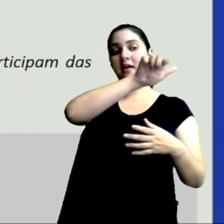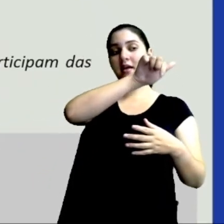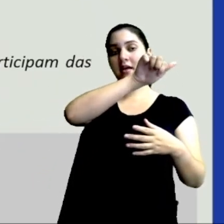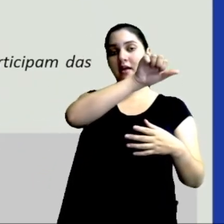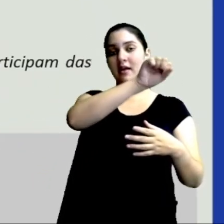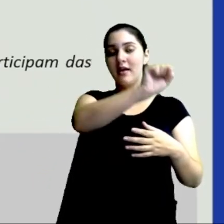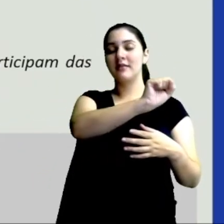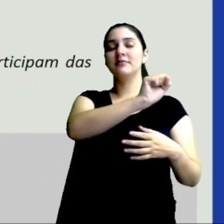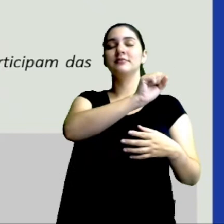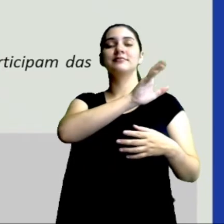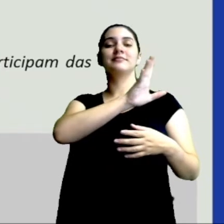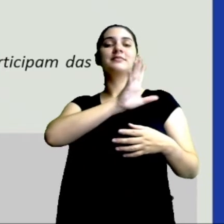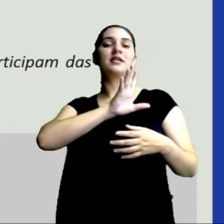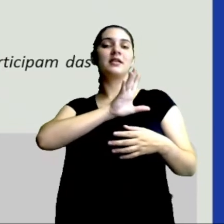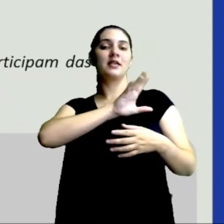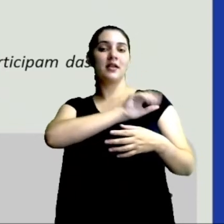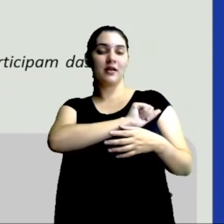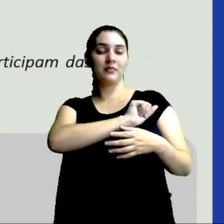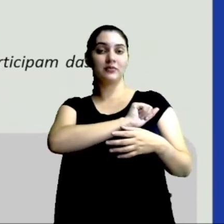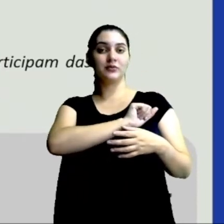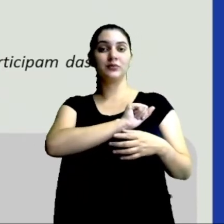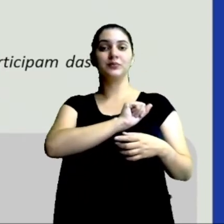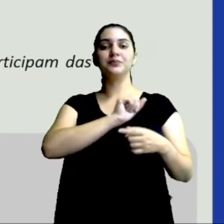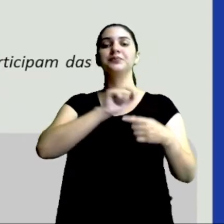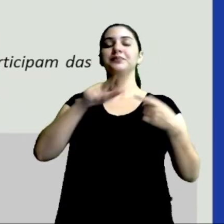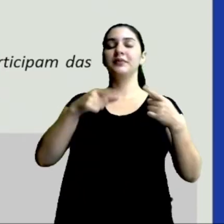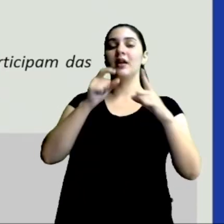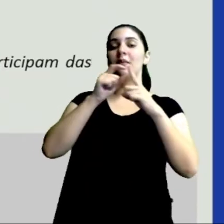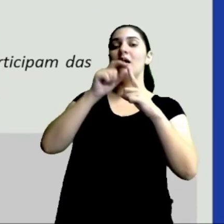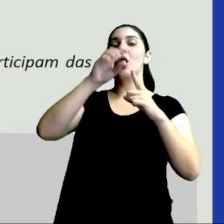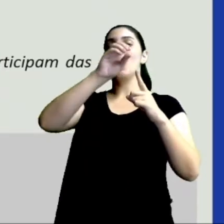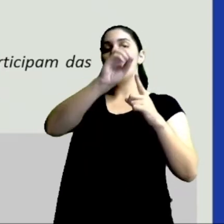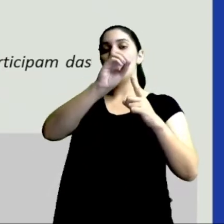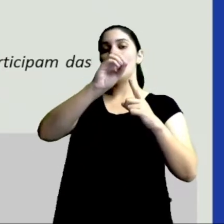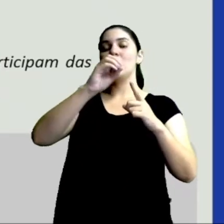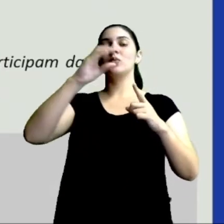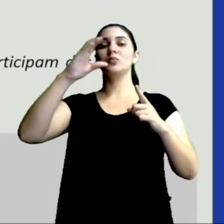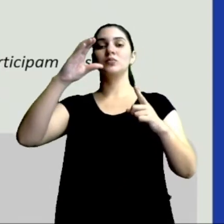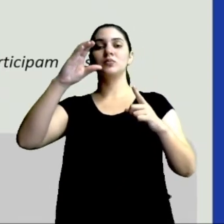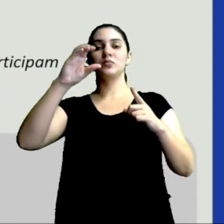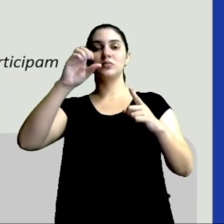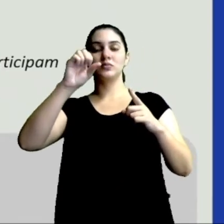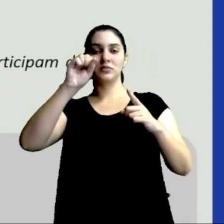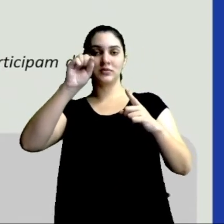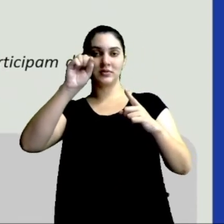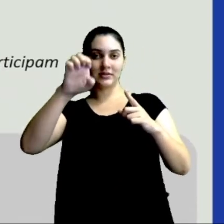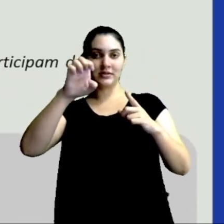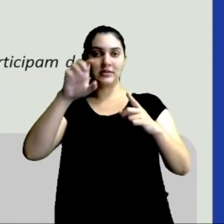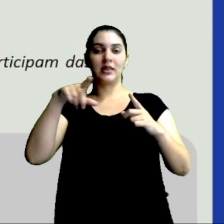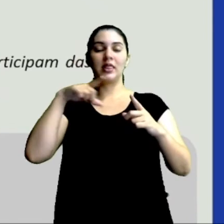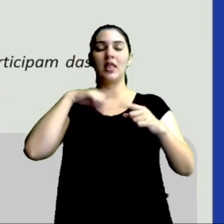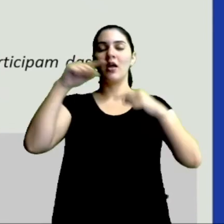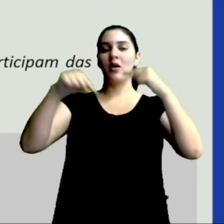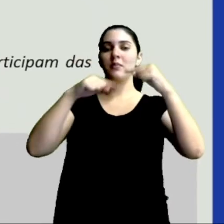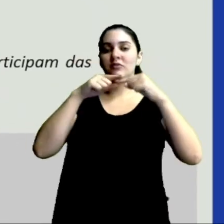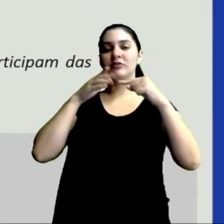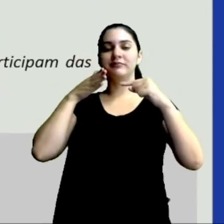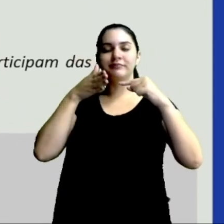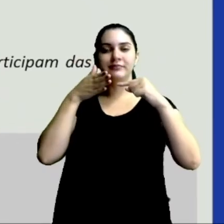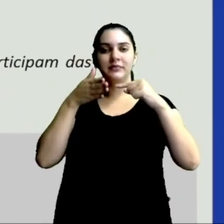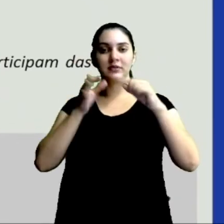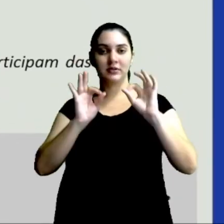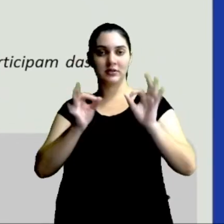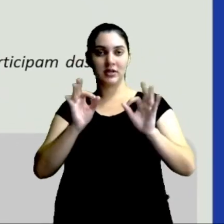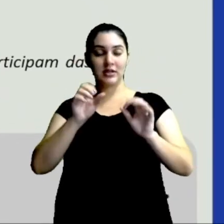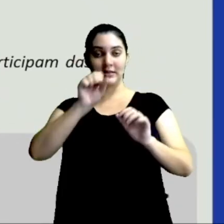ali e aquele se são pronomes aí oblíquos átonos, com a função de objeto direto, tá bom? Se o